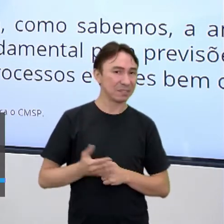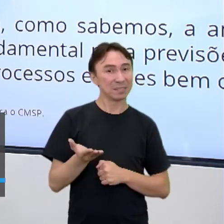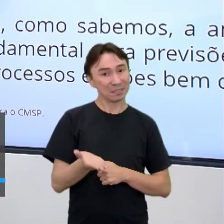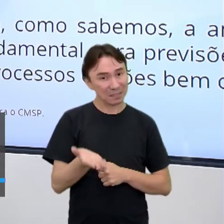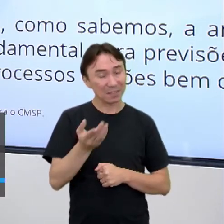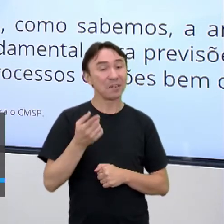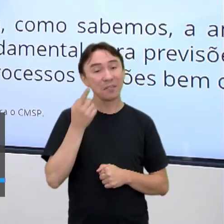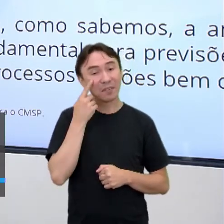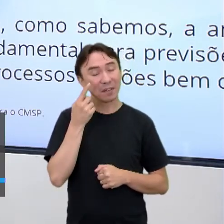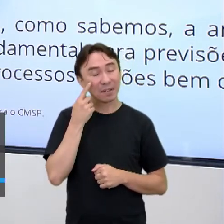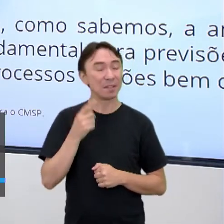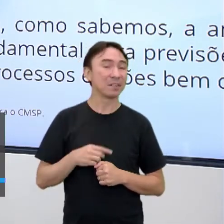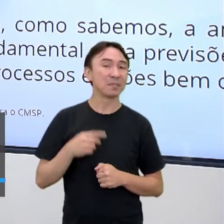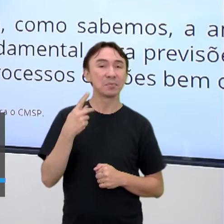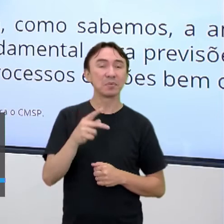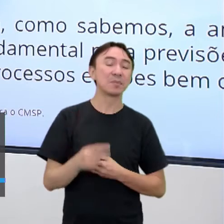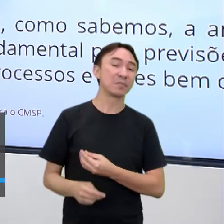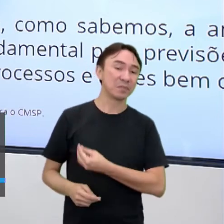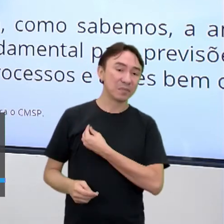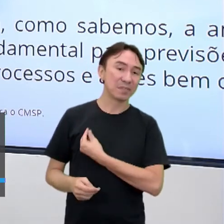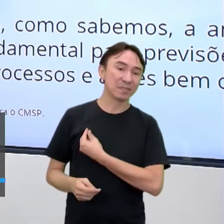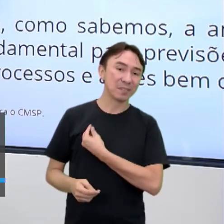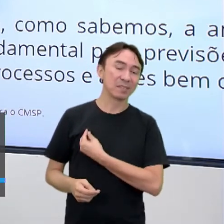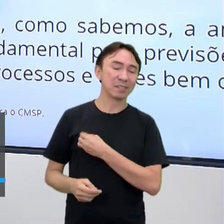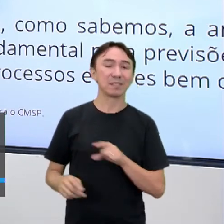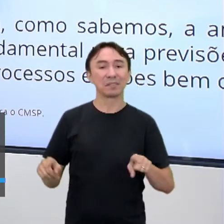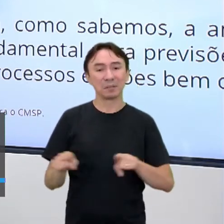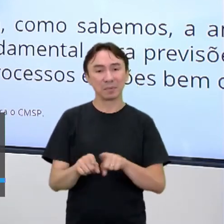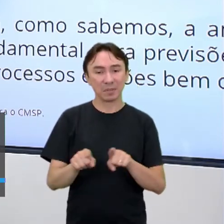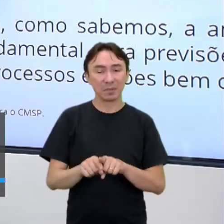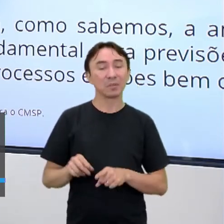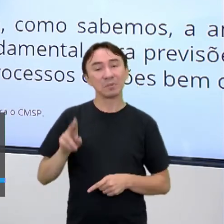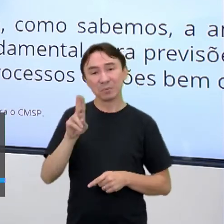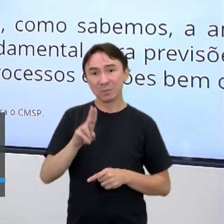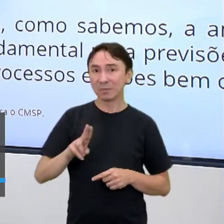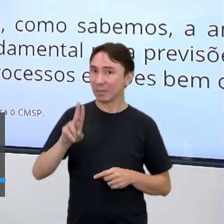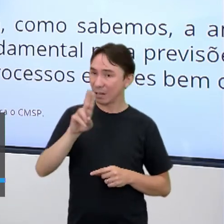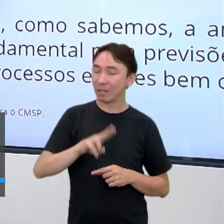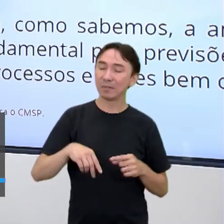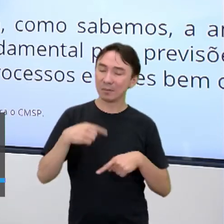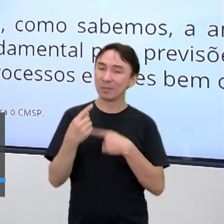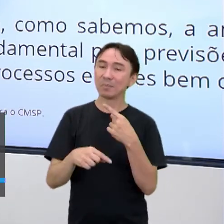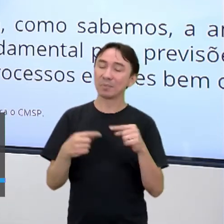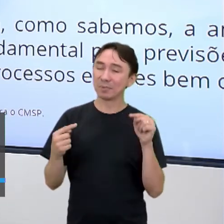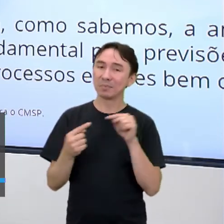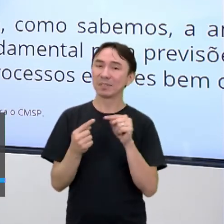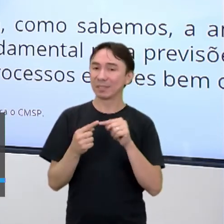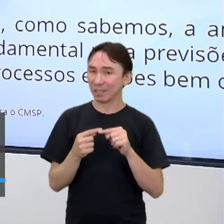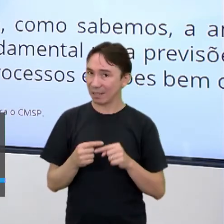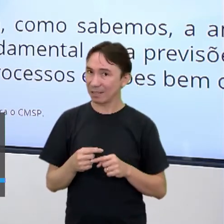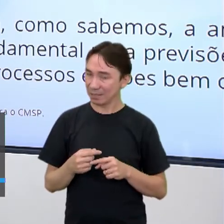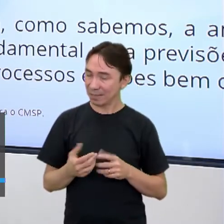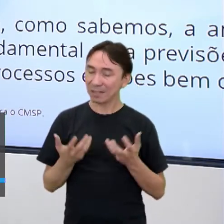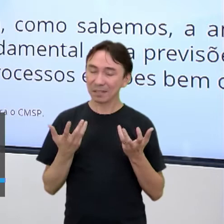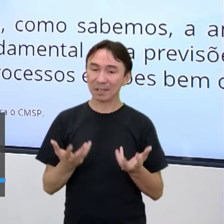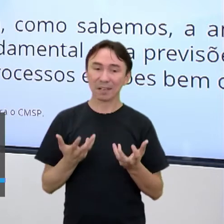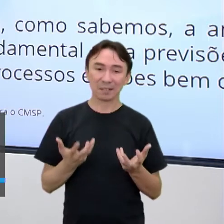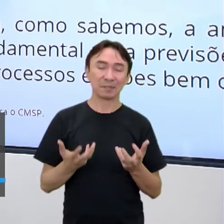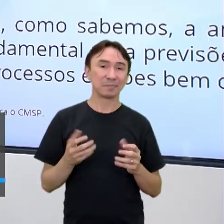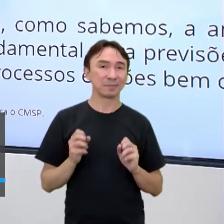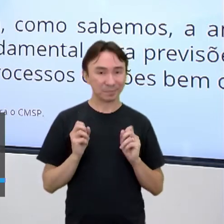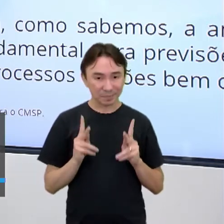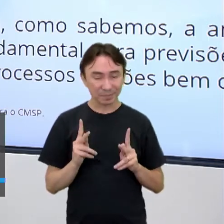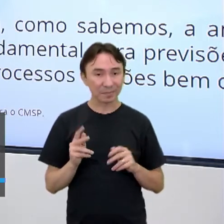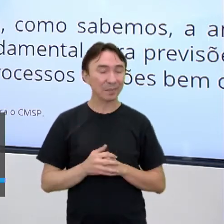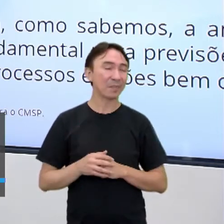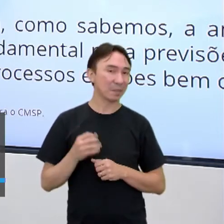depare com algumas situações que você tenha que usar esses modelos estatísticos aí para fazer previsões futuras.